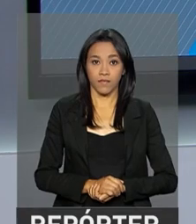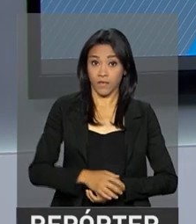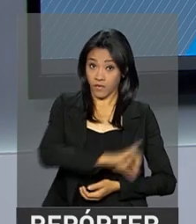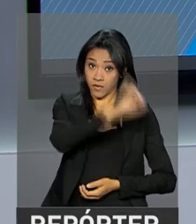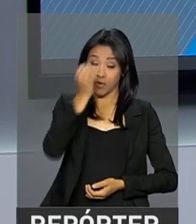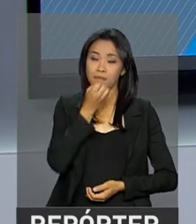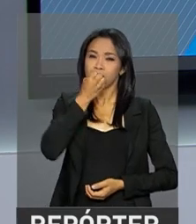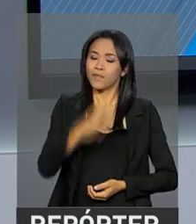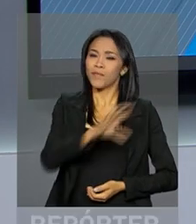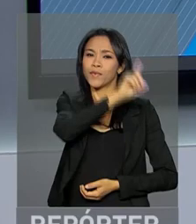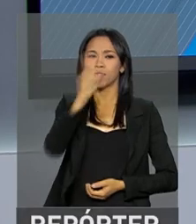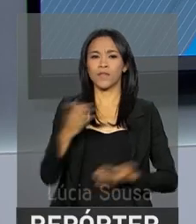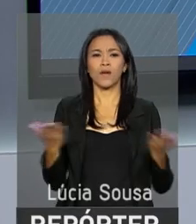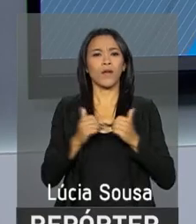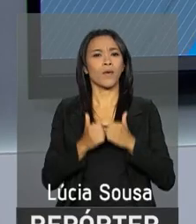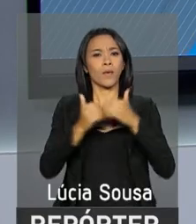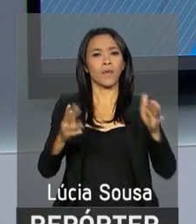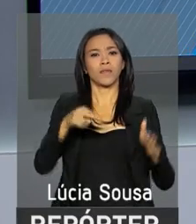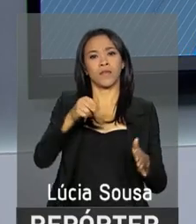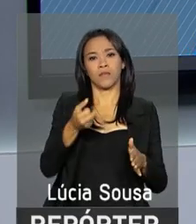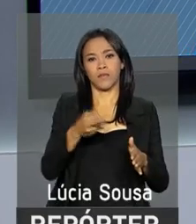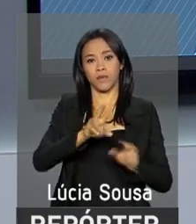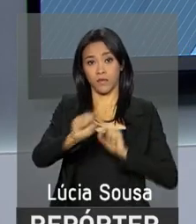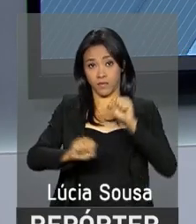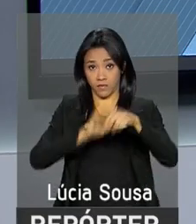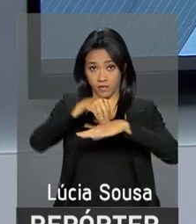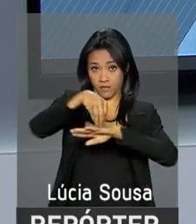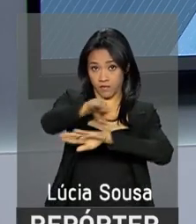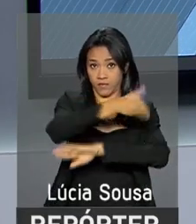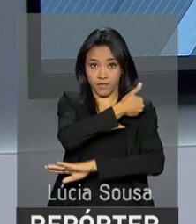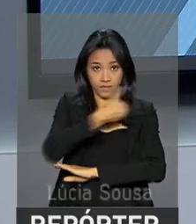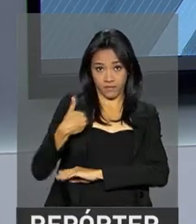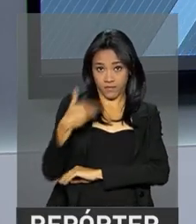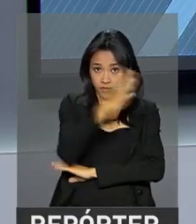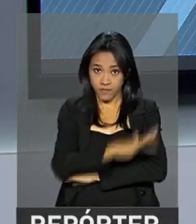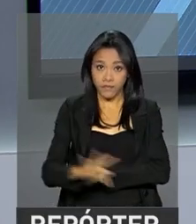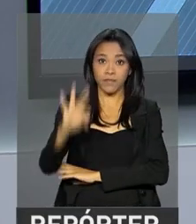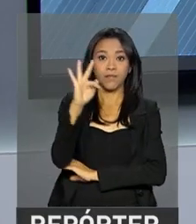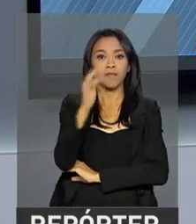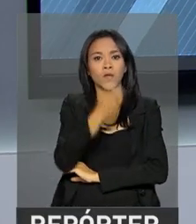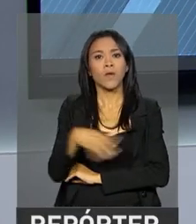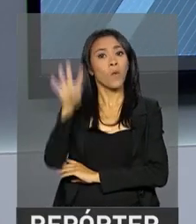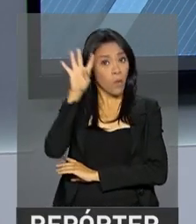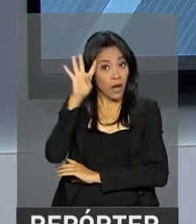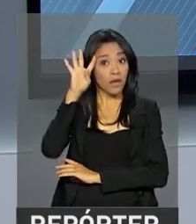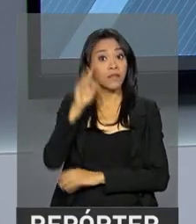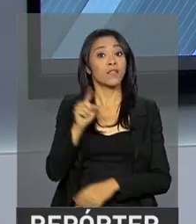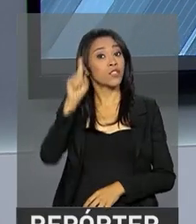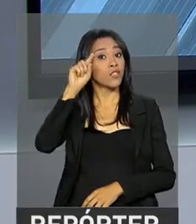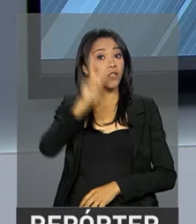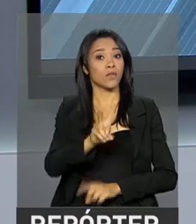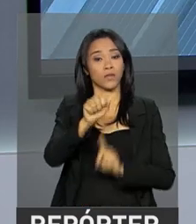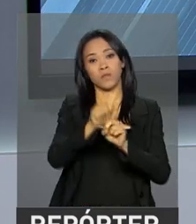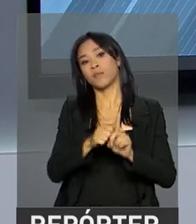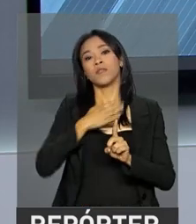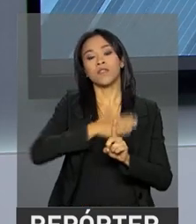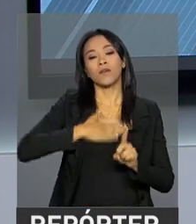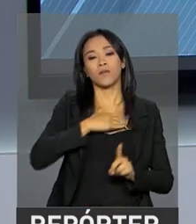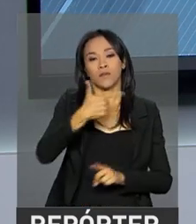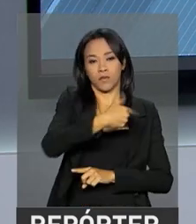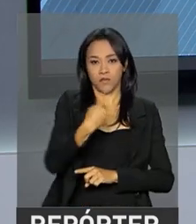Olá bom dia começa agora o repórter BR com as notícias do Governo Federal desta quarta-feira 2 de Agosto